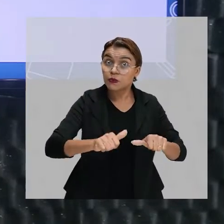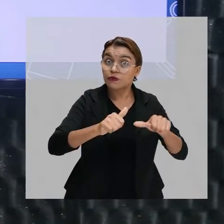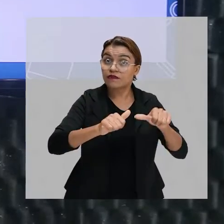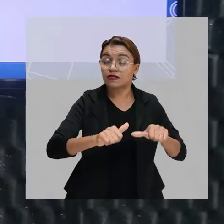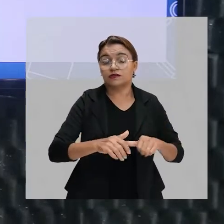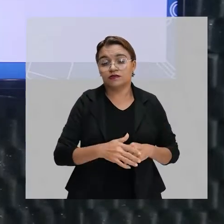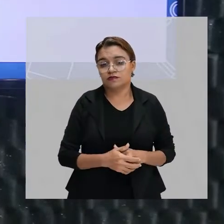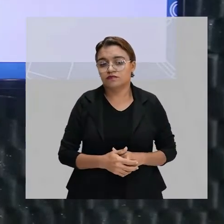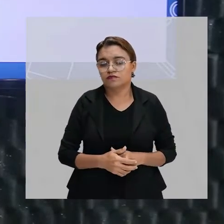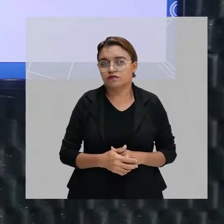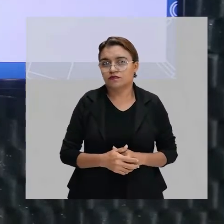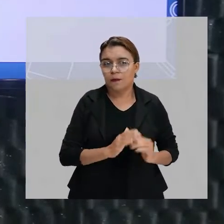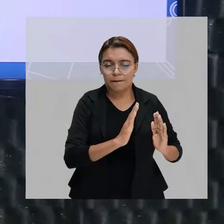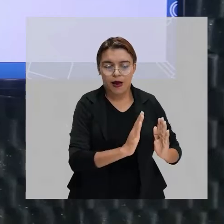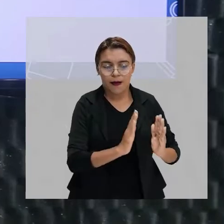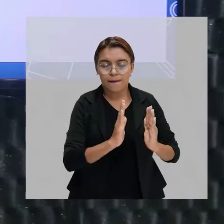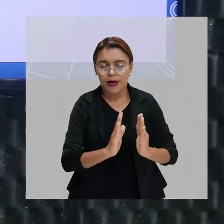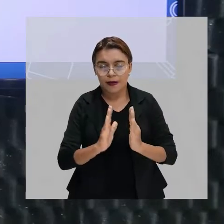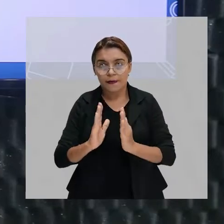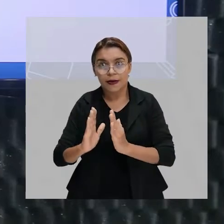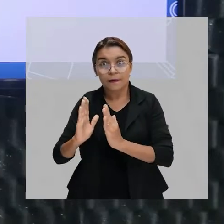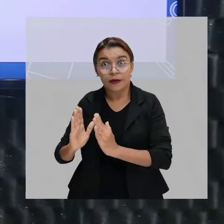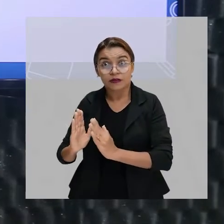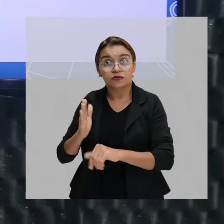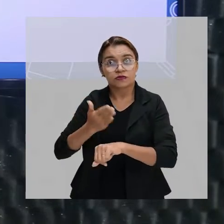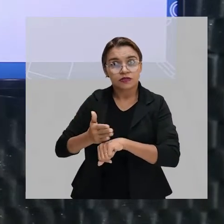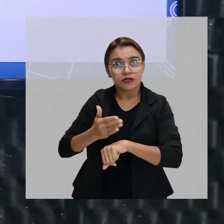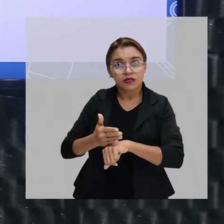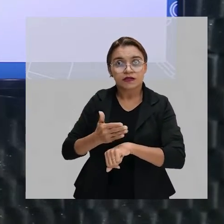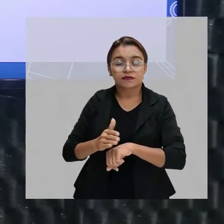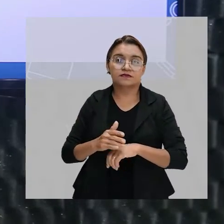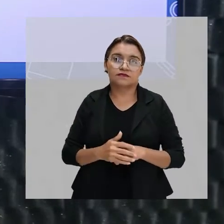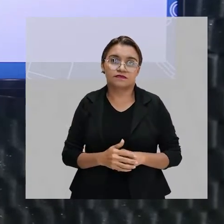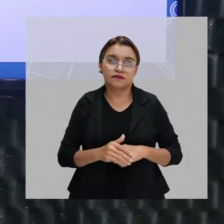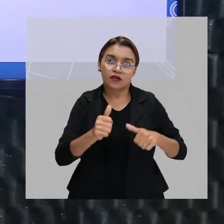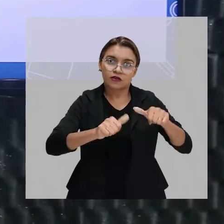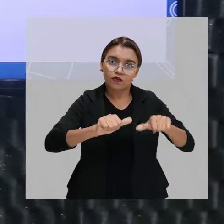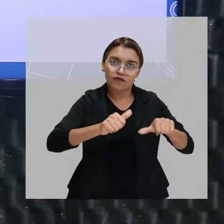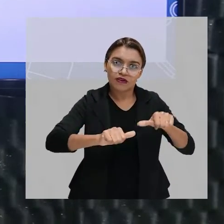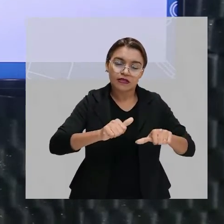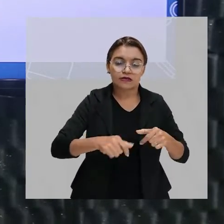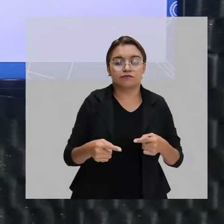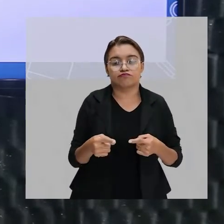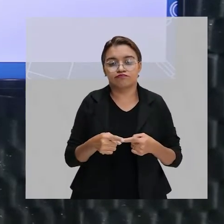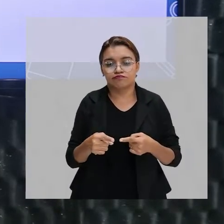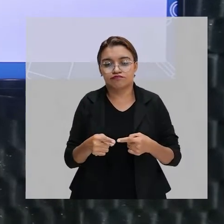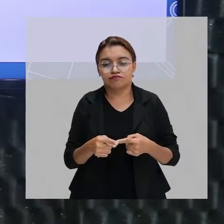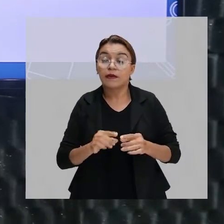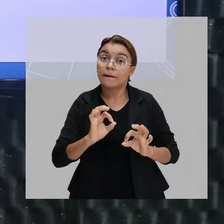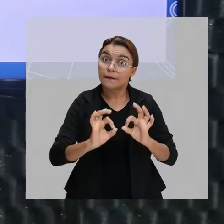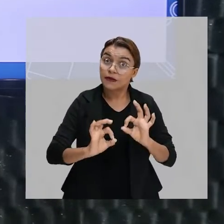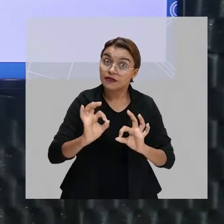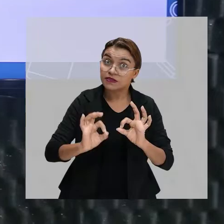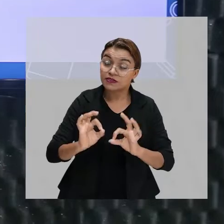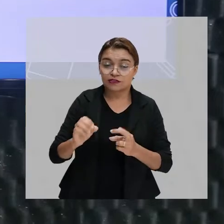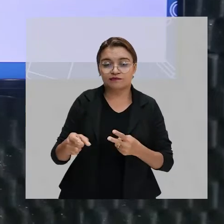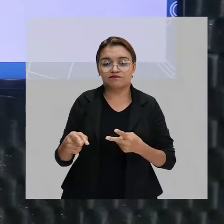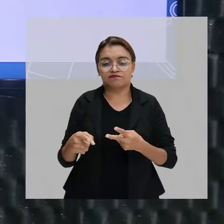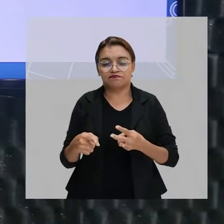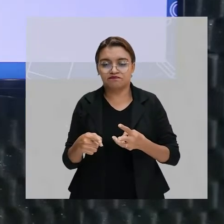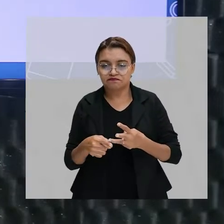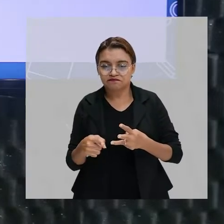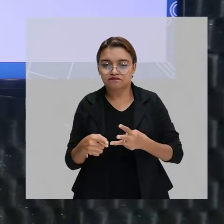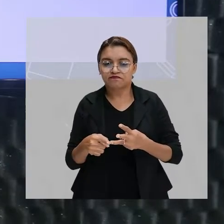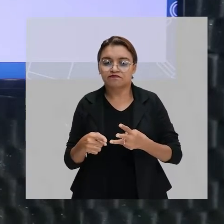fases e do treinamento esportivo que é o avaliar que é o planejar